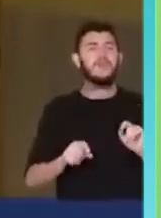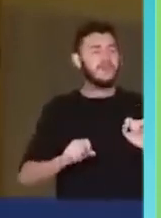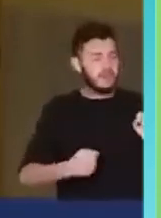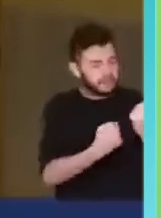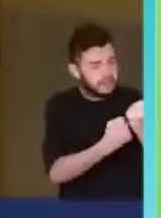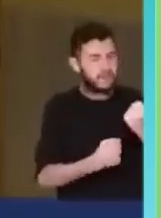dos aposentados e dos pensionistas